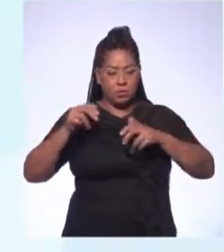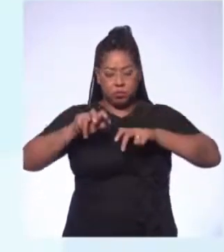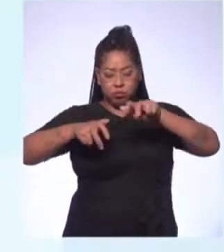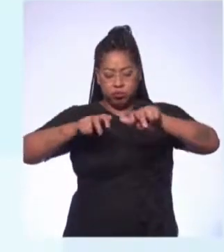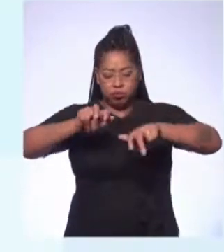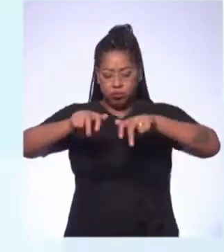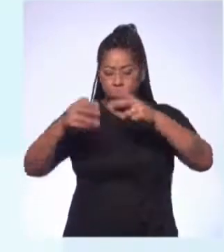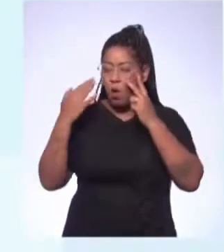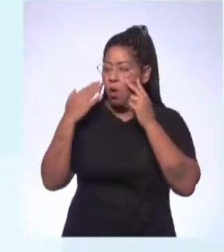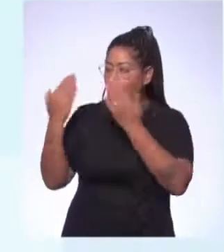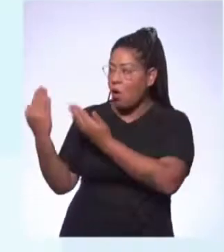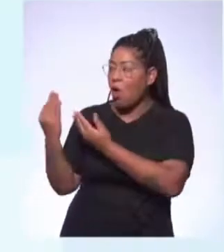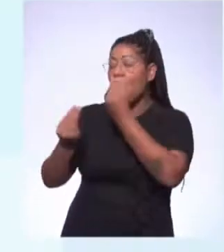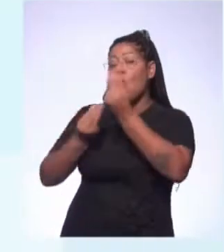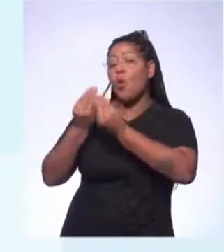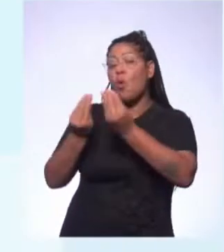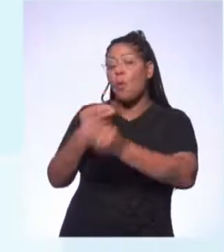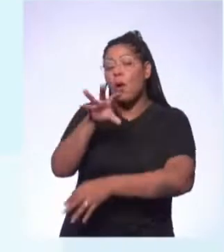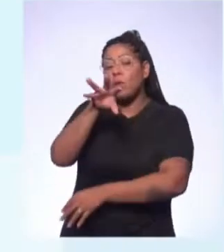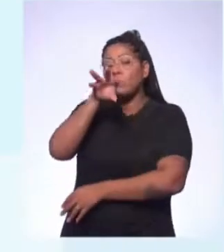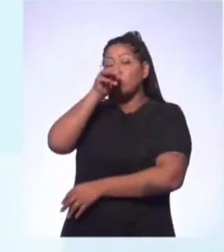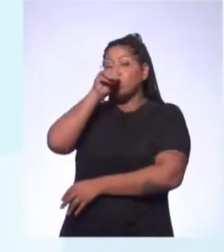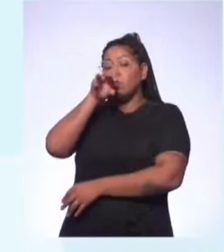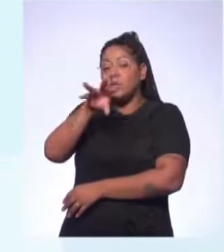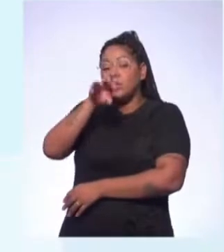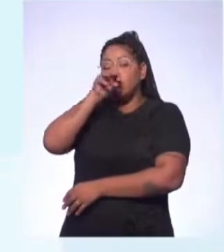uma forma inversa aqui da